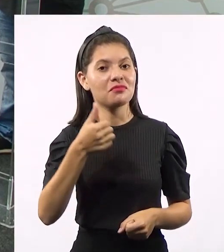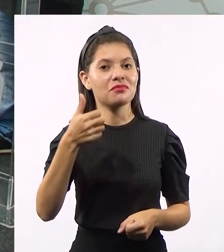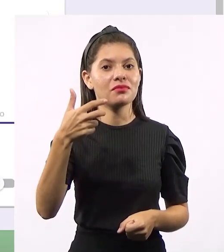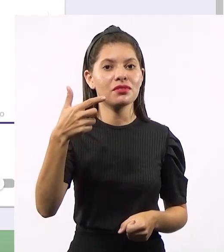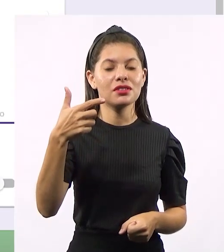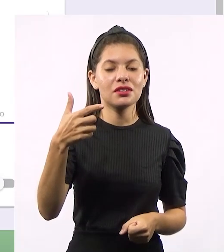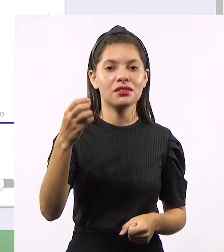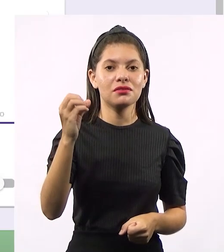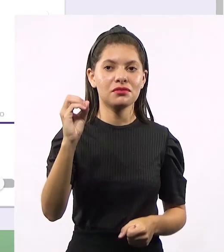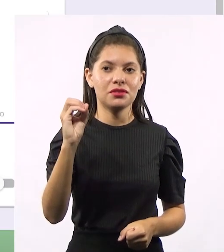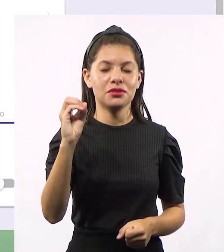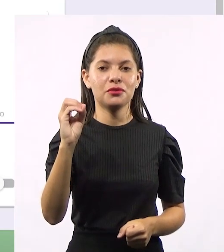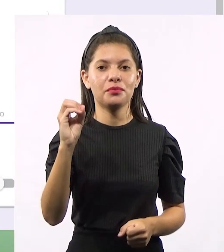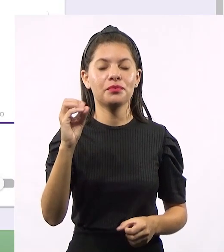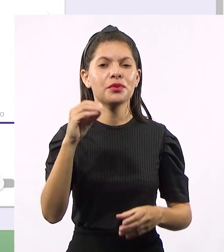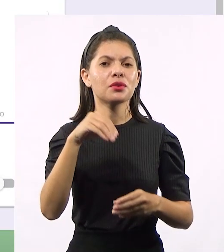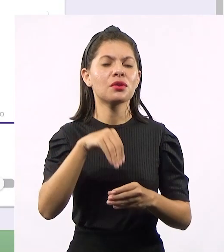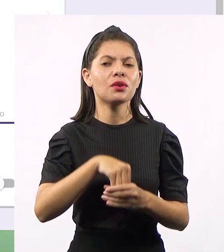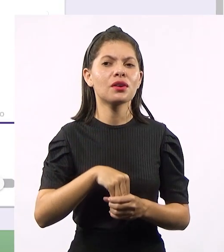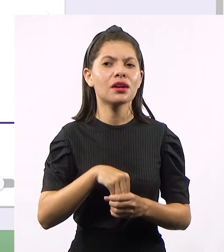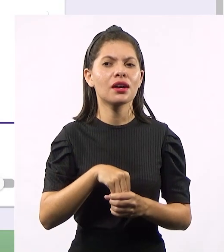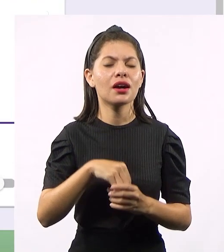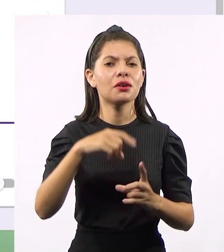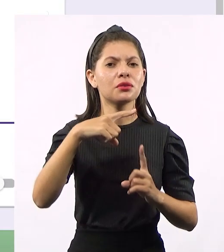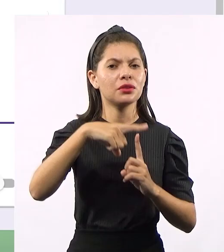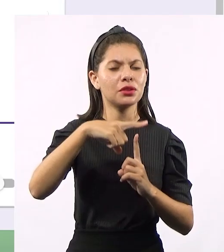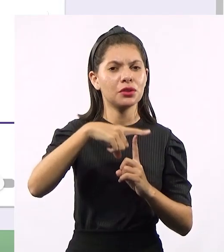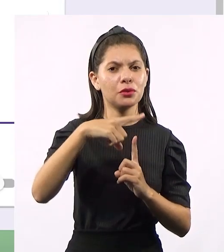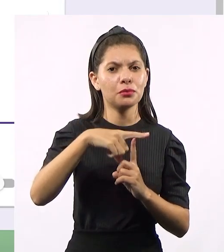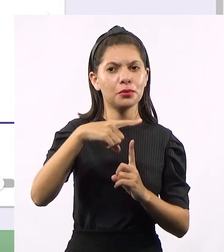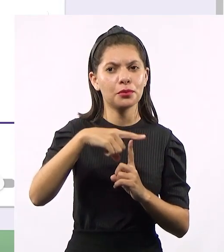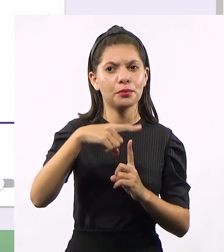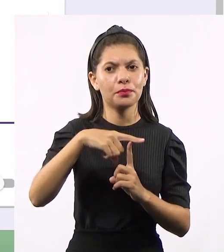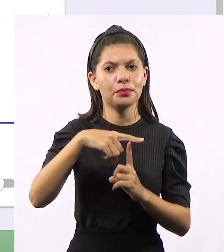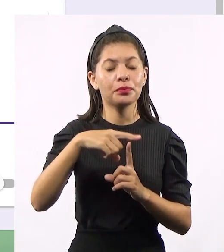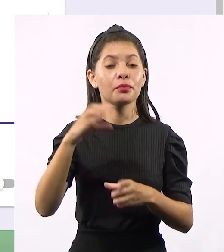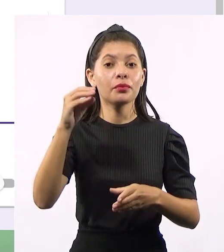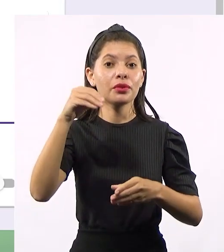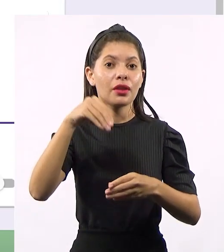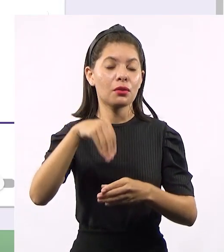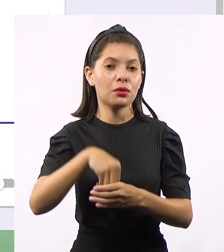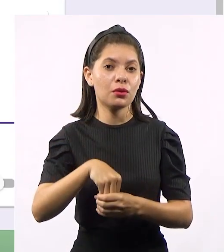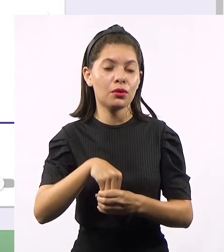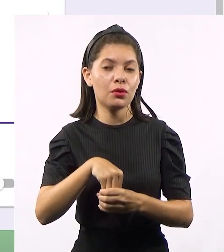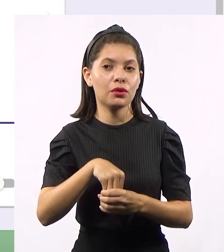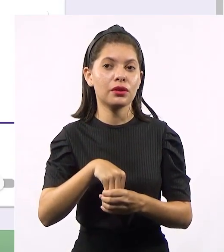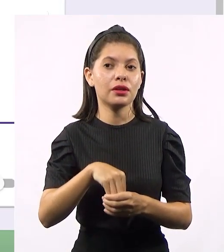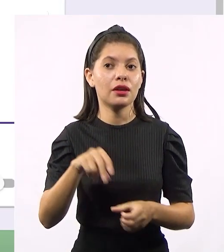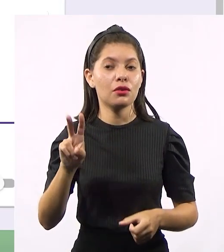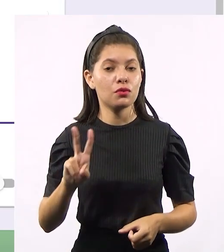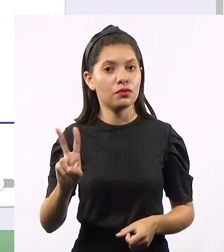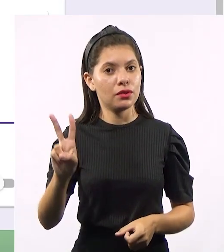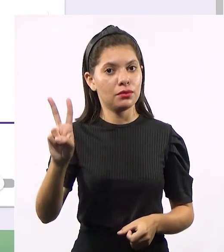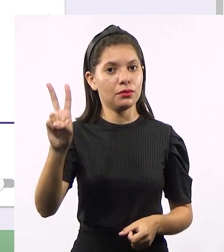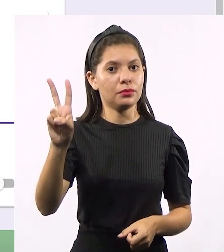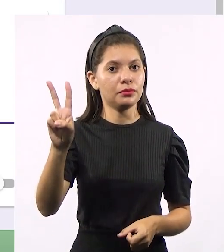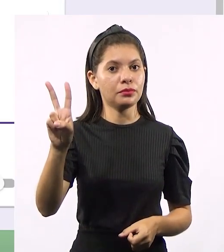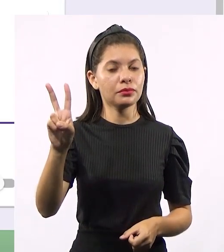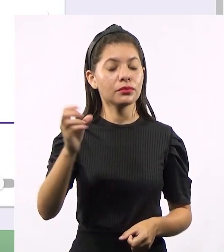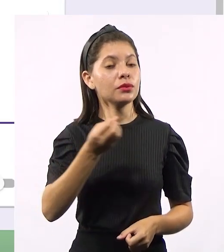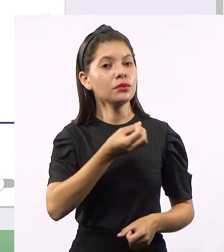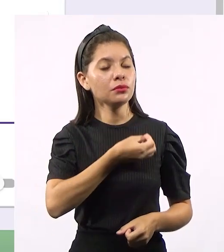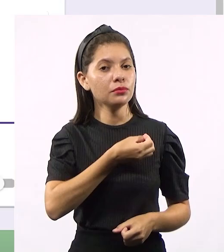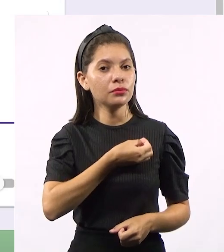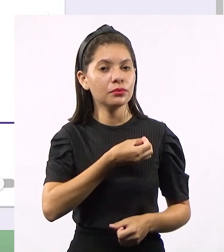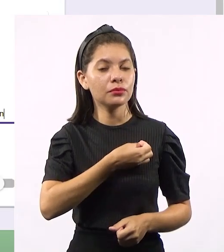inserir o tipo de retorno que ele vai ter, então lá, insira um valor